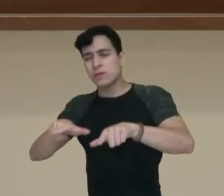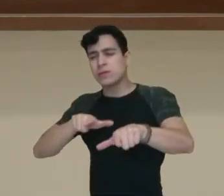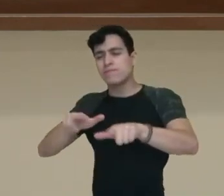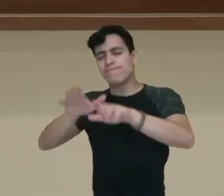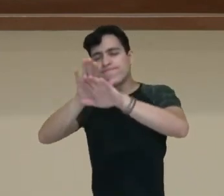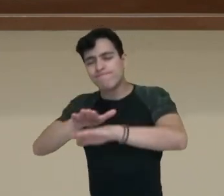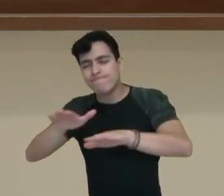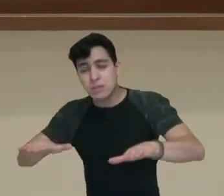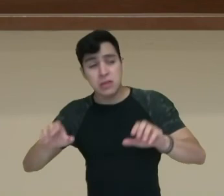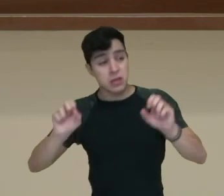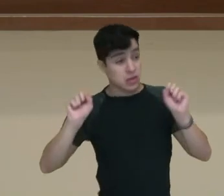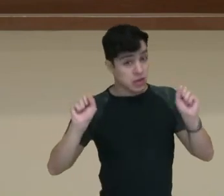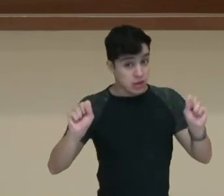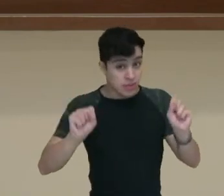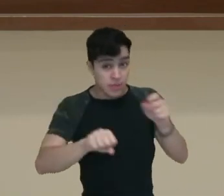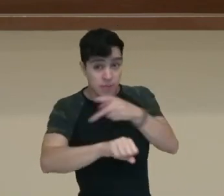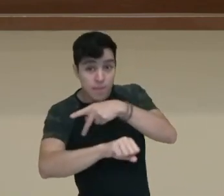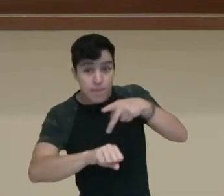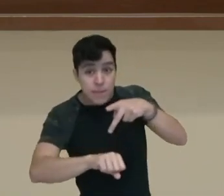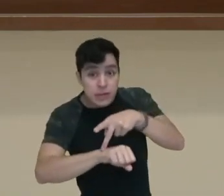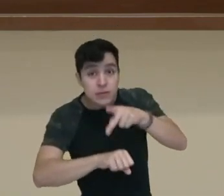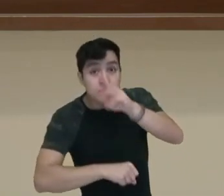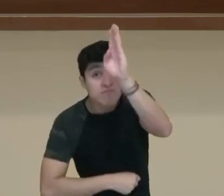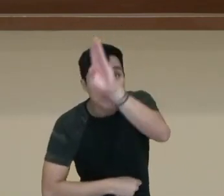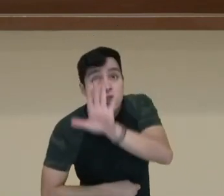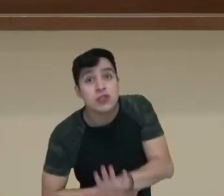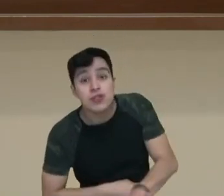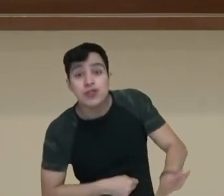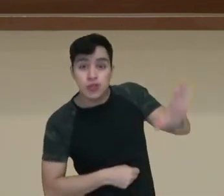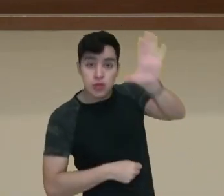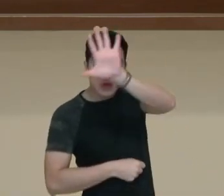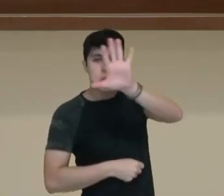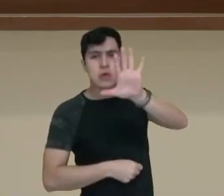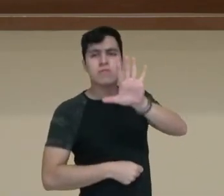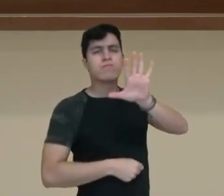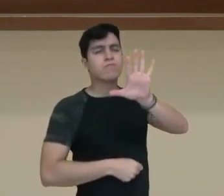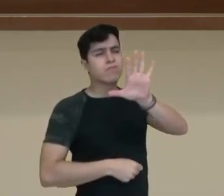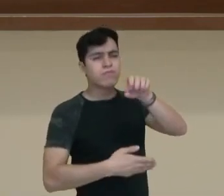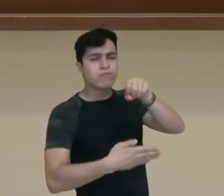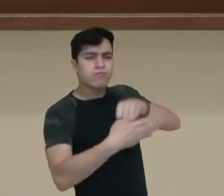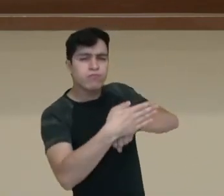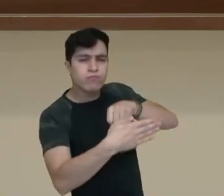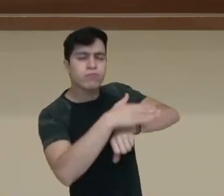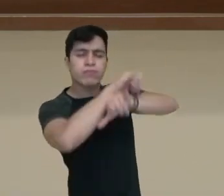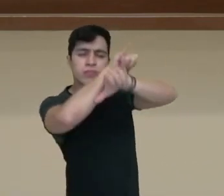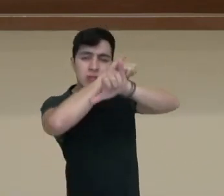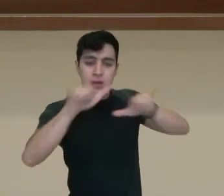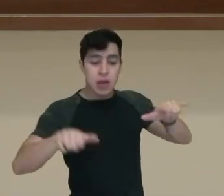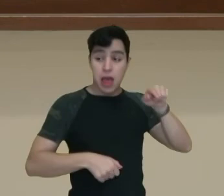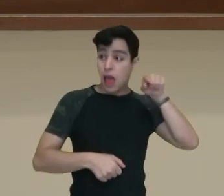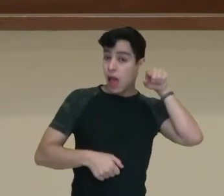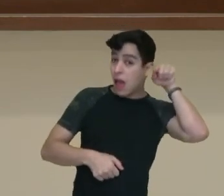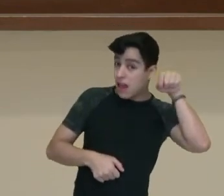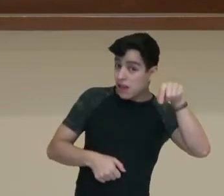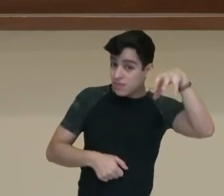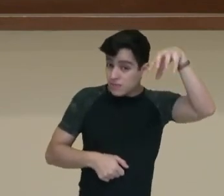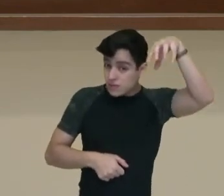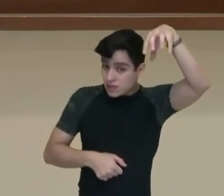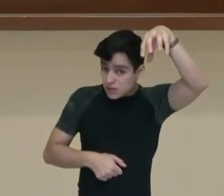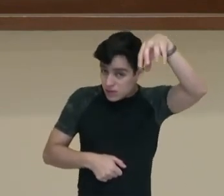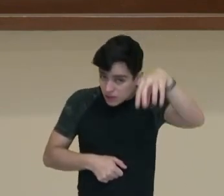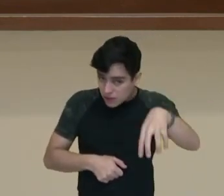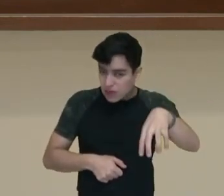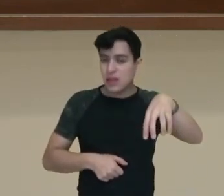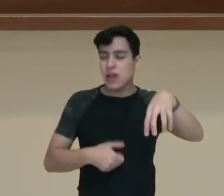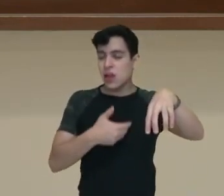inteiro, no país todo, e aí ou por outros órgãos. E esse órgão que era o